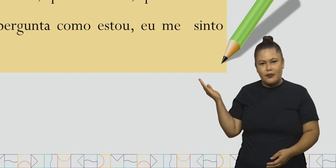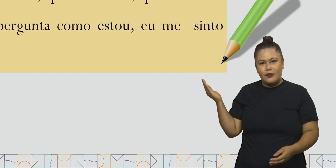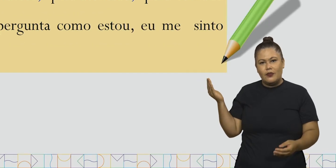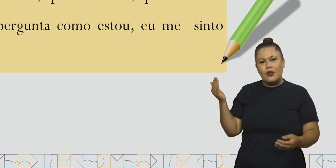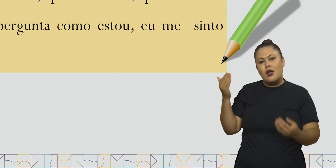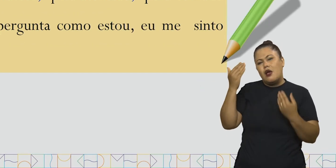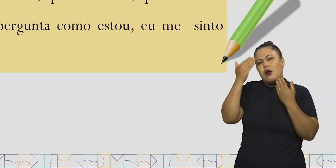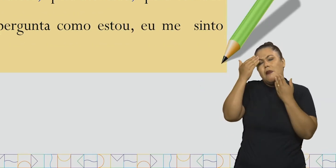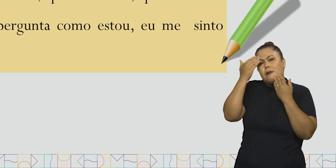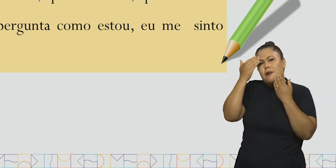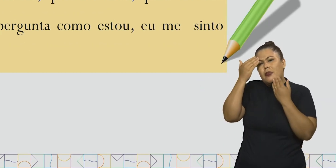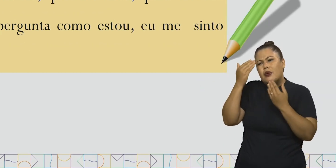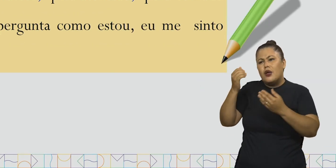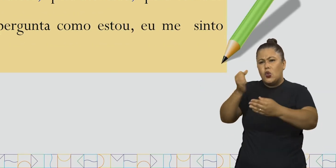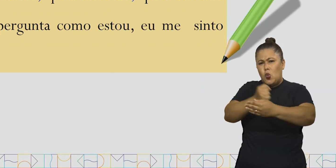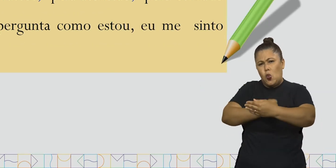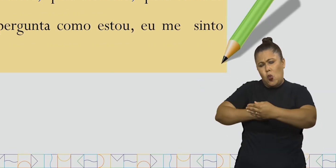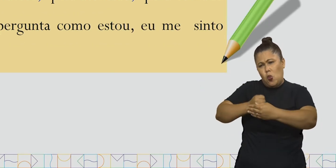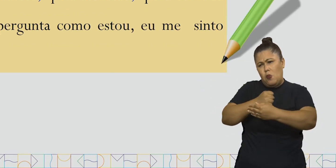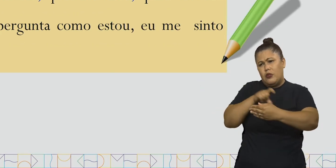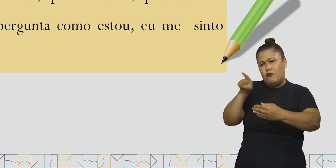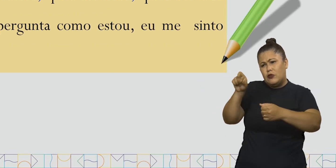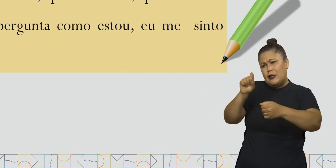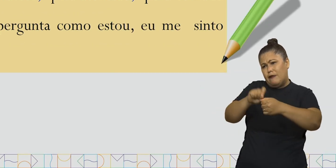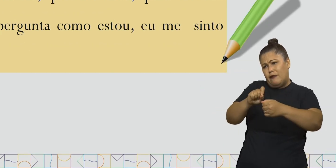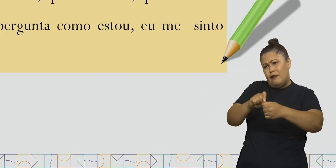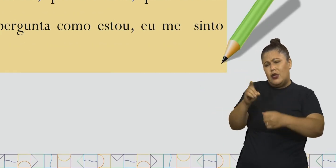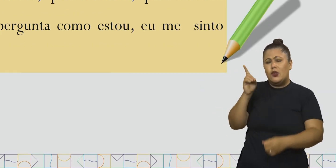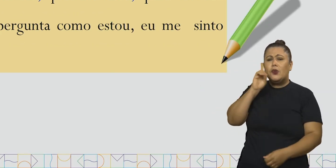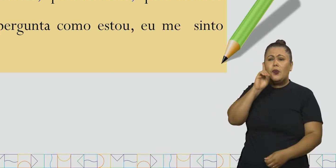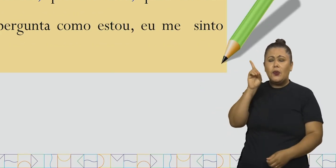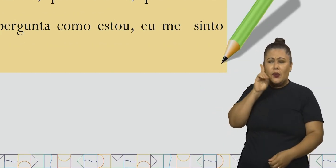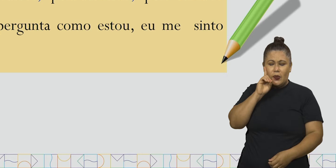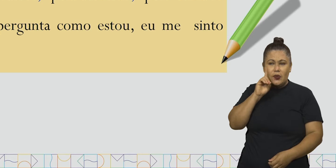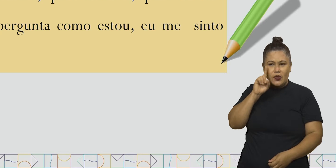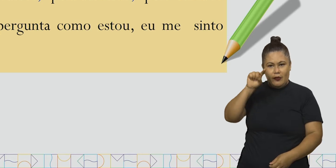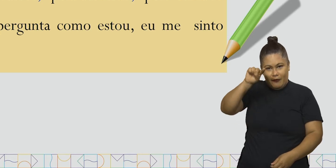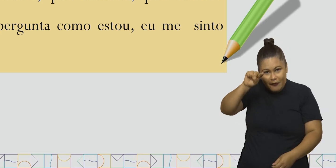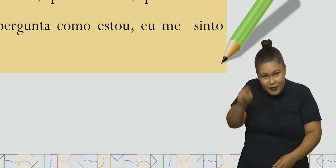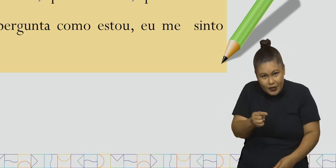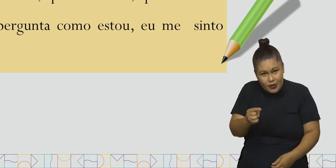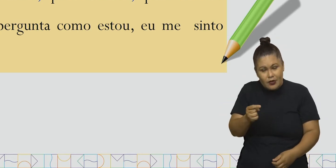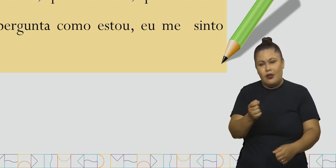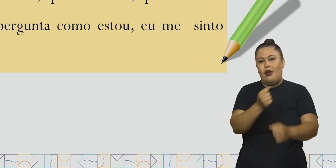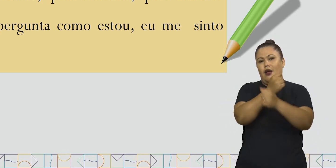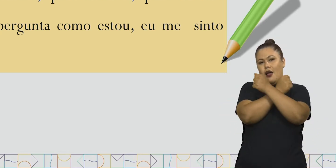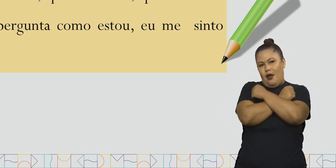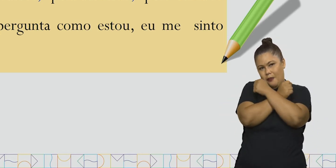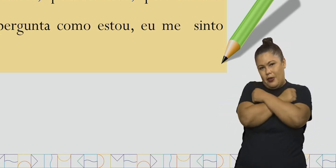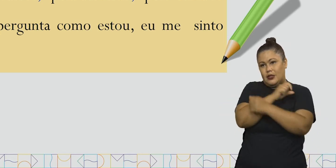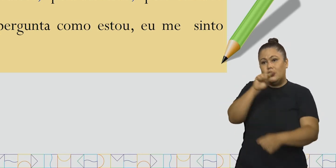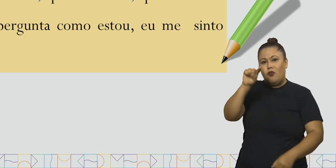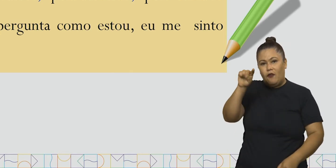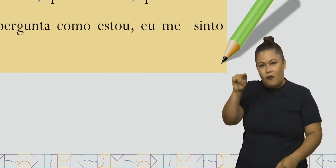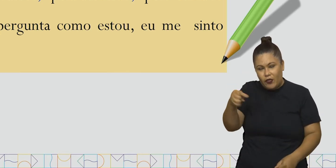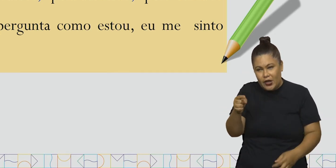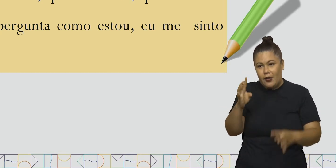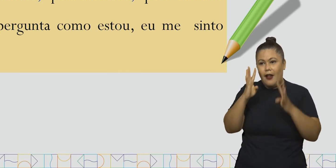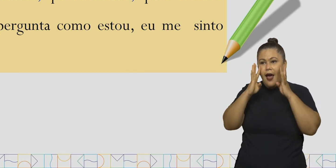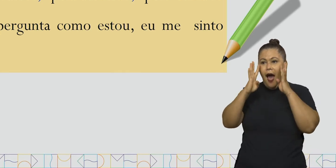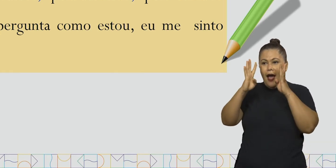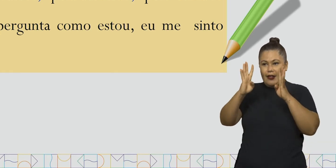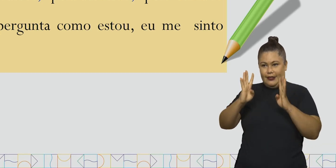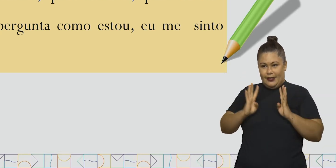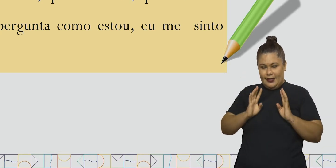quero agradecer pela comida feita todos os dias, vírgula, pelos abraços, vírgula,